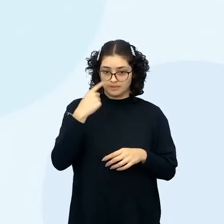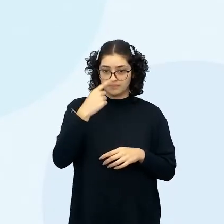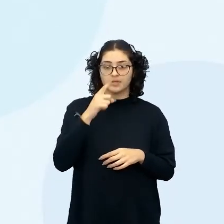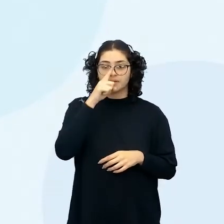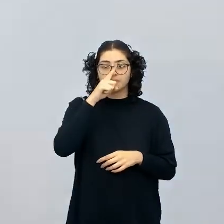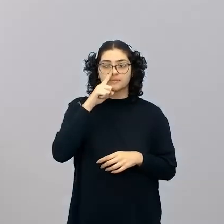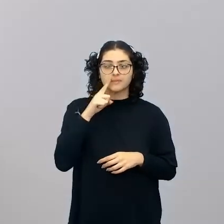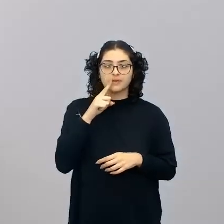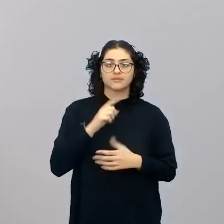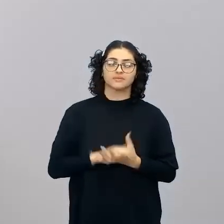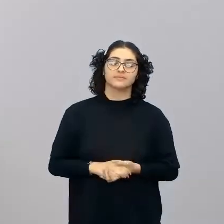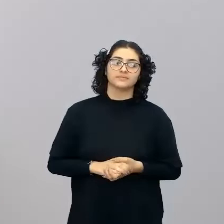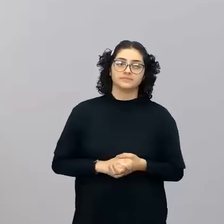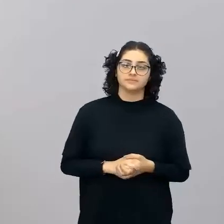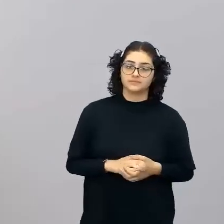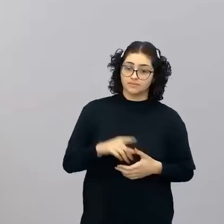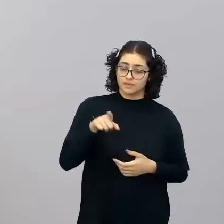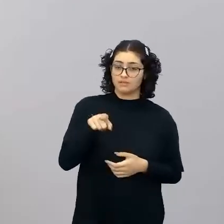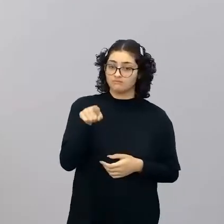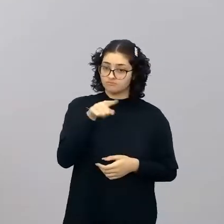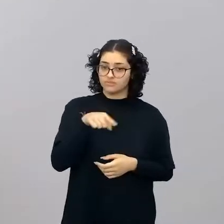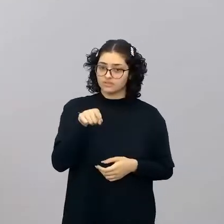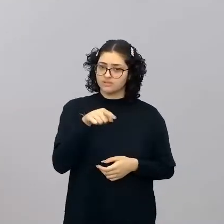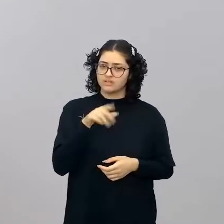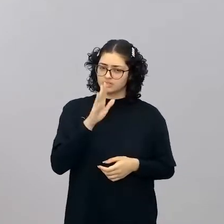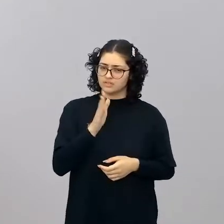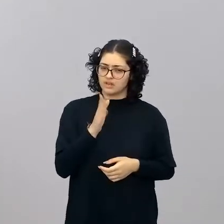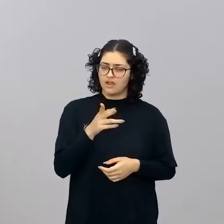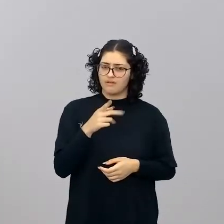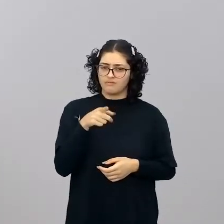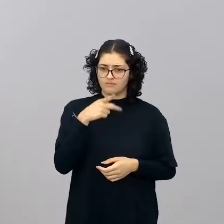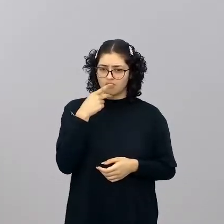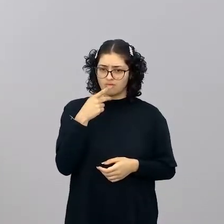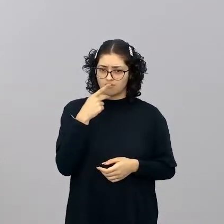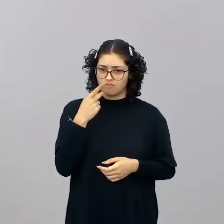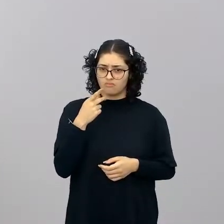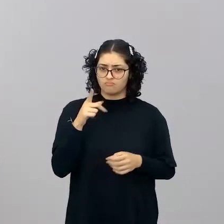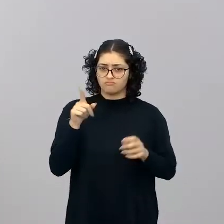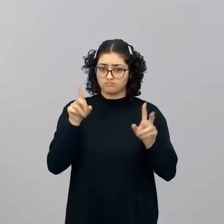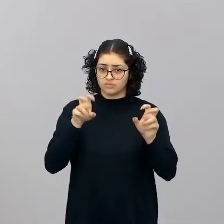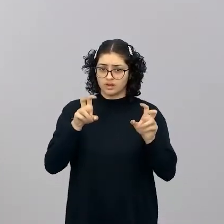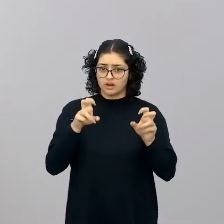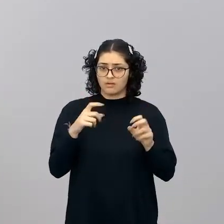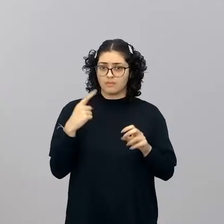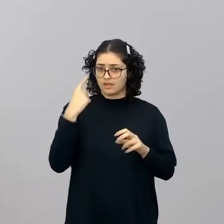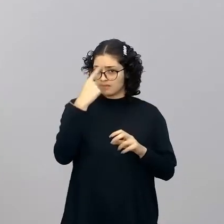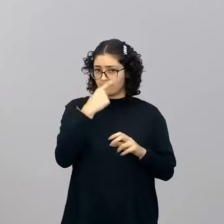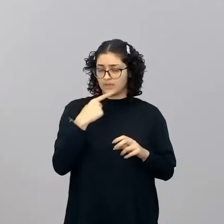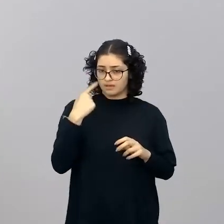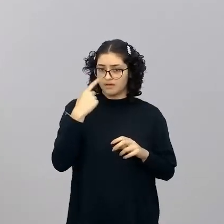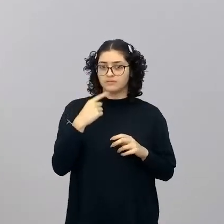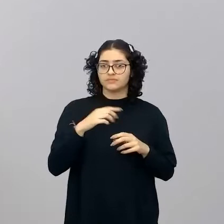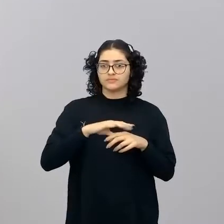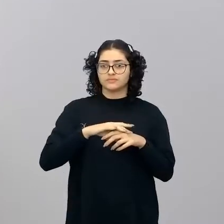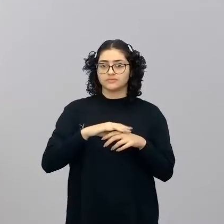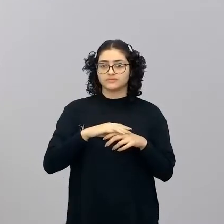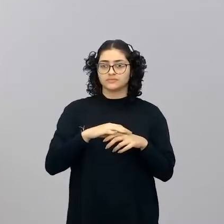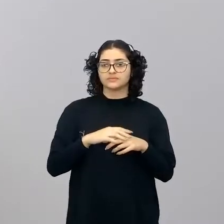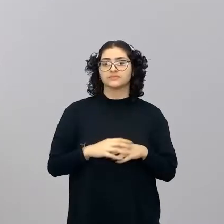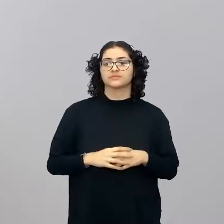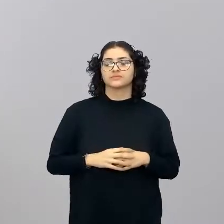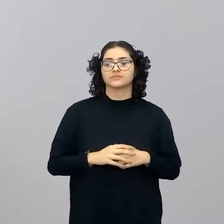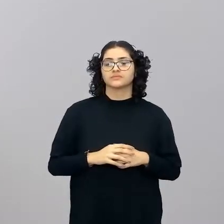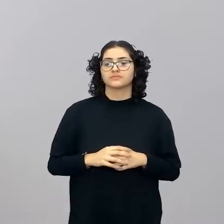falciforme. Acredito que muitos de vocês provavelmente já ouviram falar a respeito da anemia falciforme. Não é uma